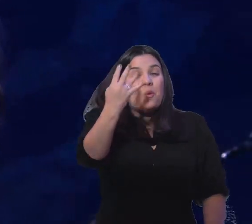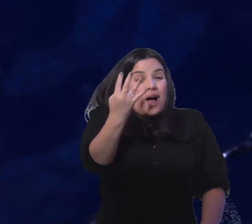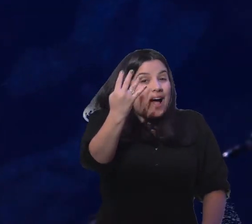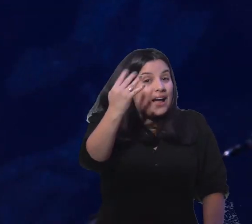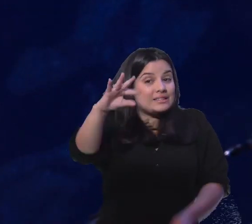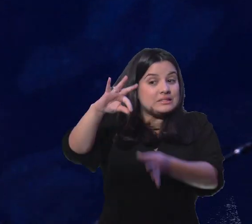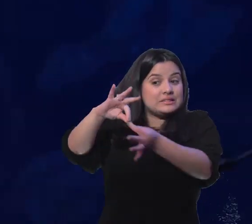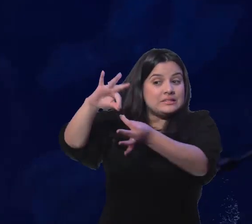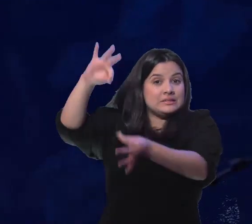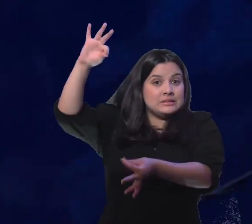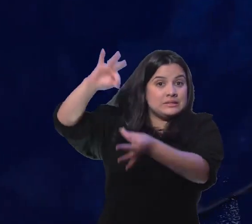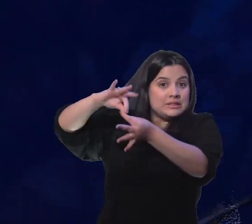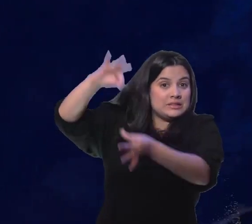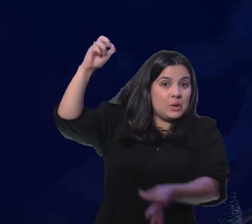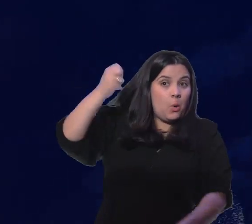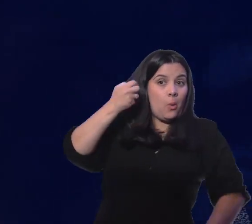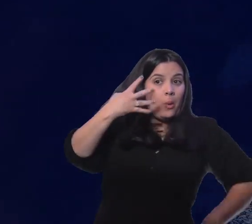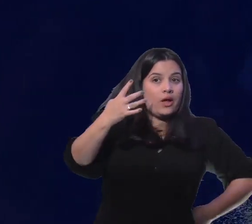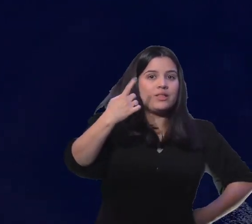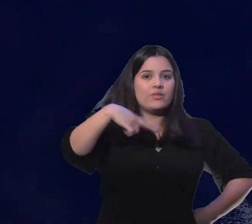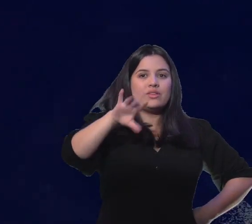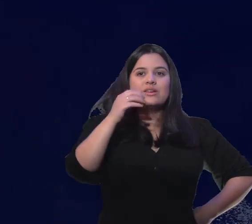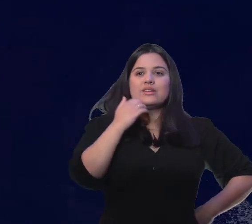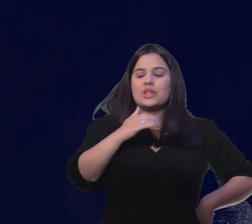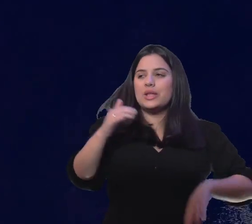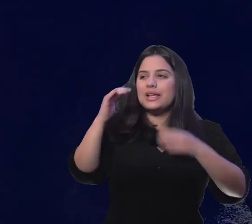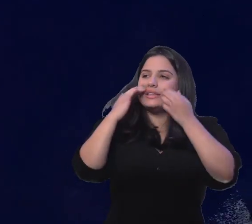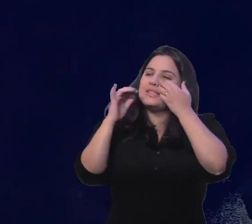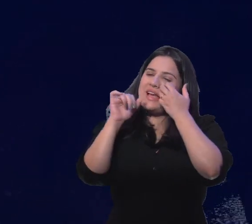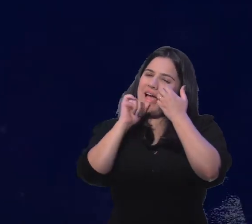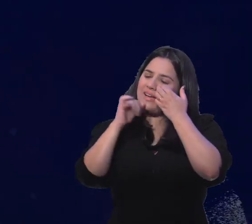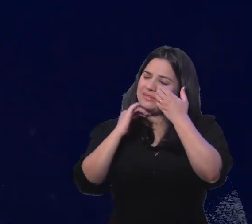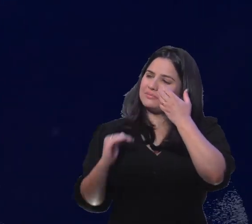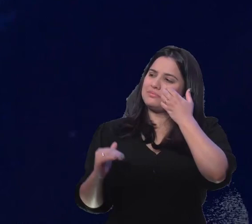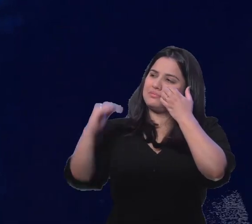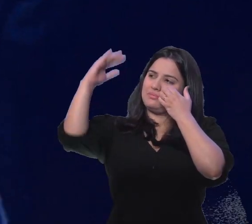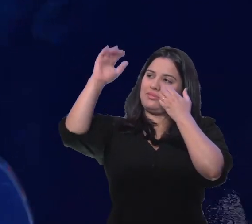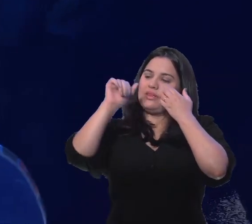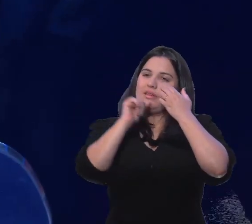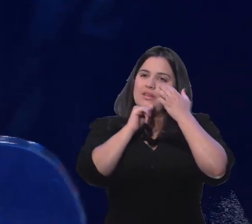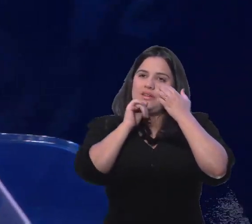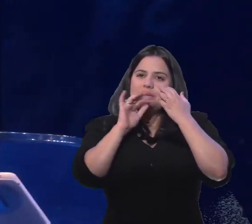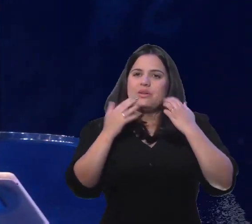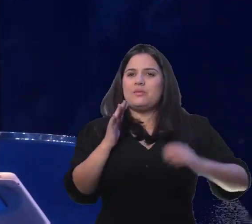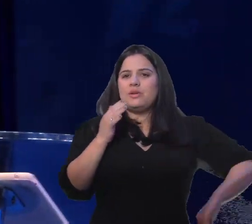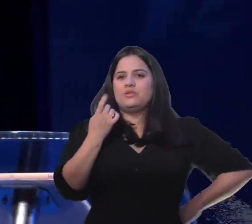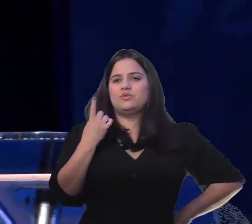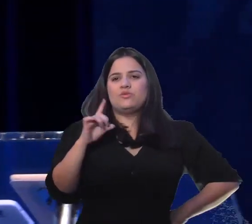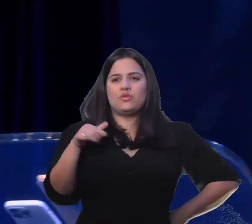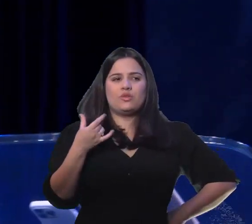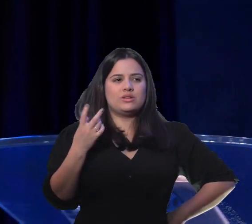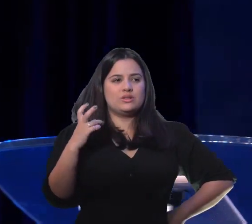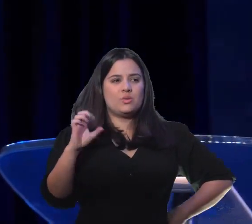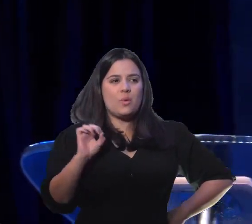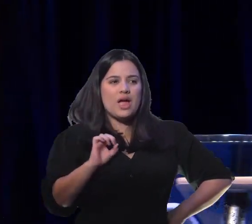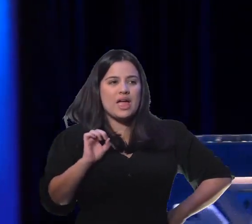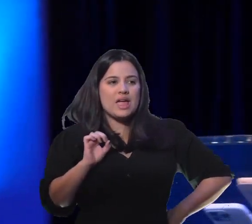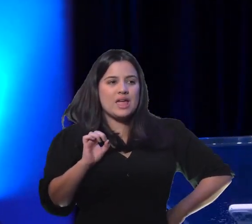que está, né, adolescente, na puberdade, está crescendo ainda, você ainda deve ter o quê? 1,5,